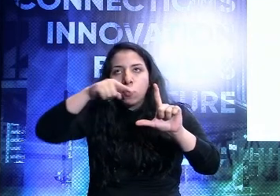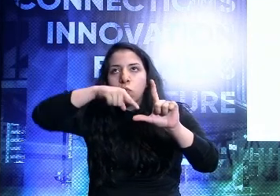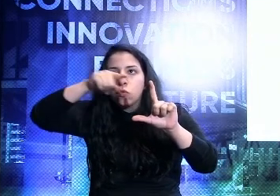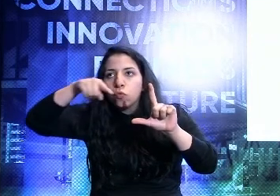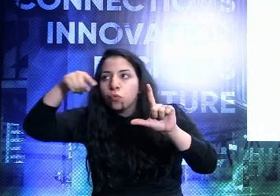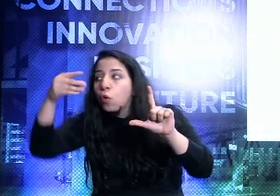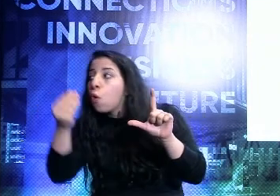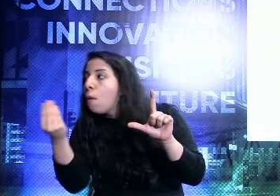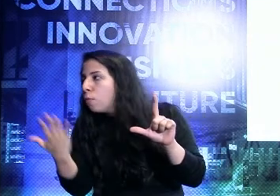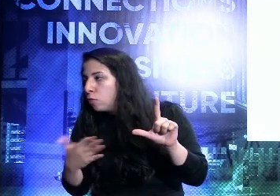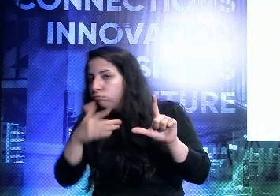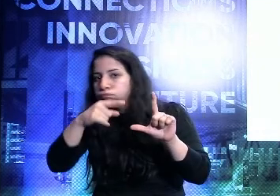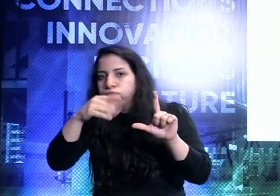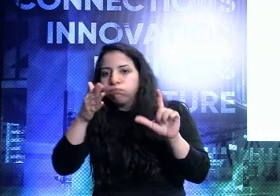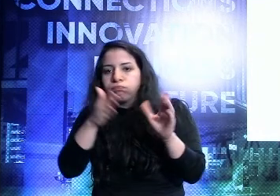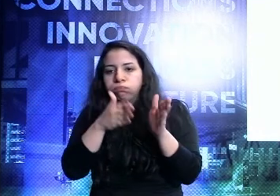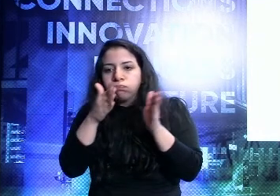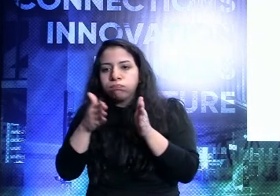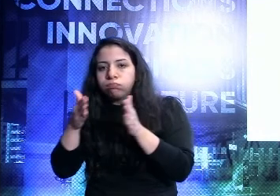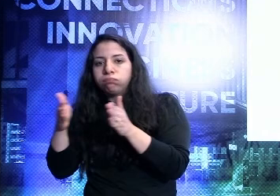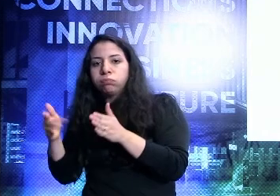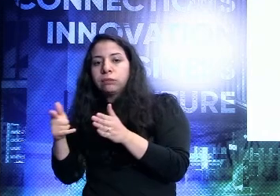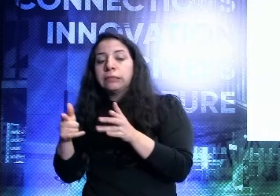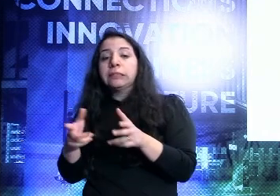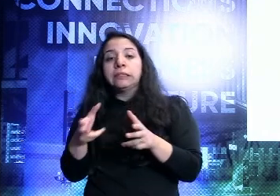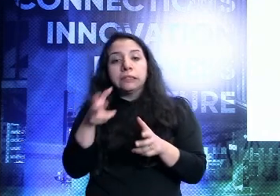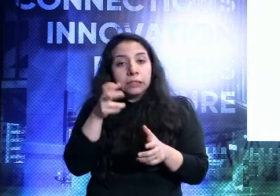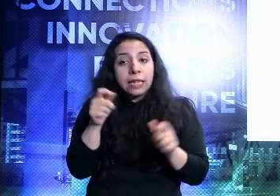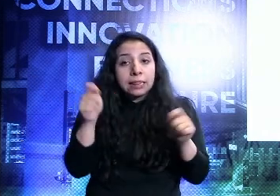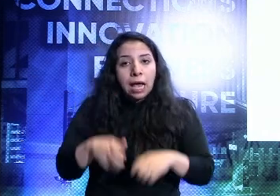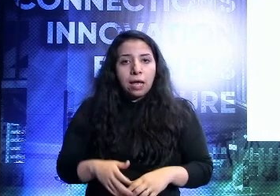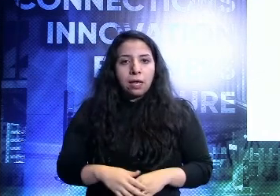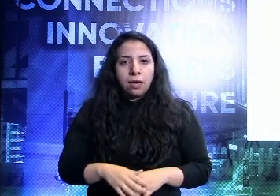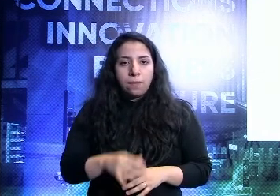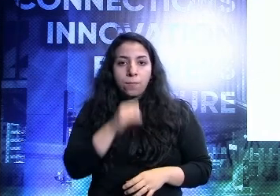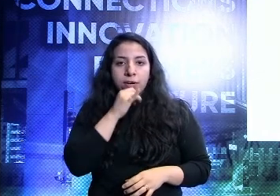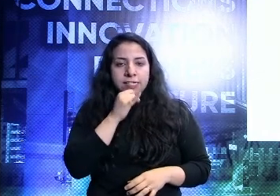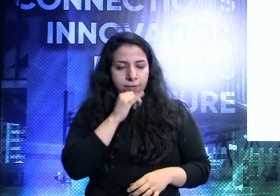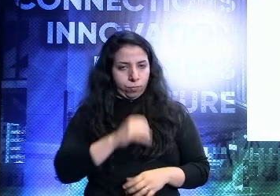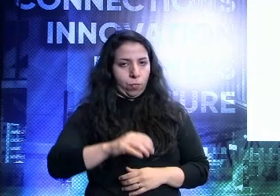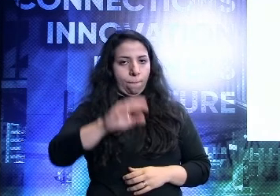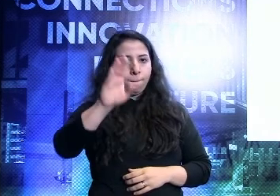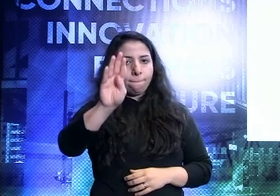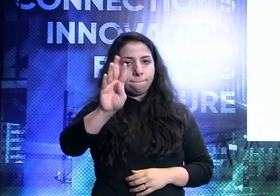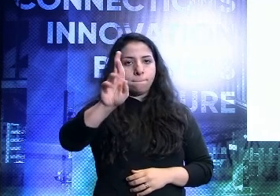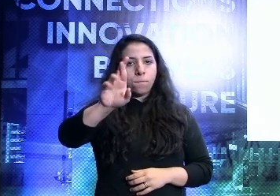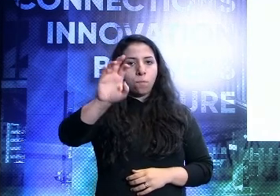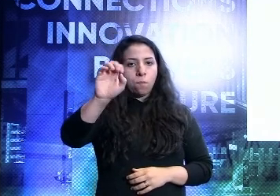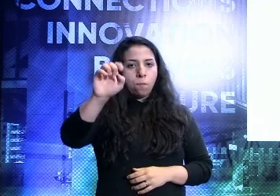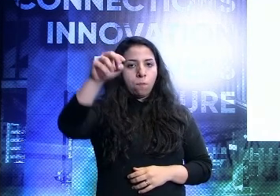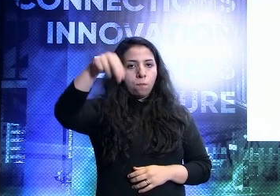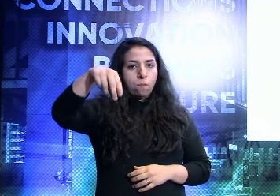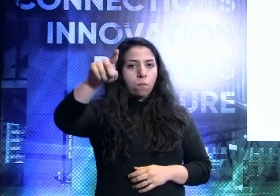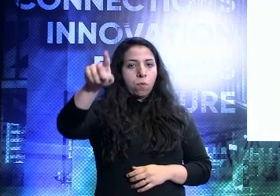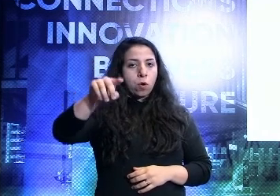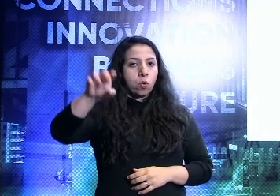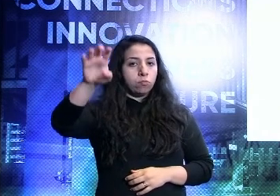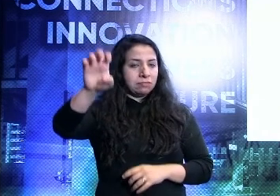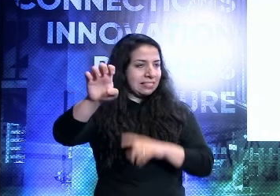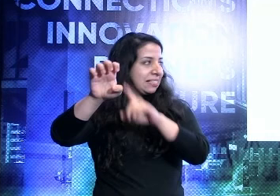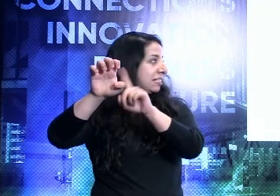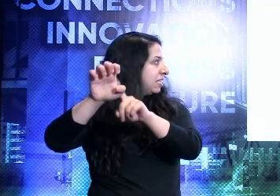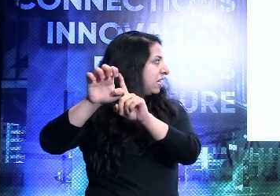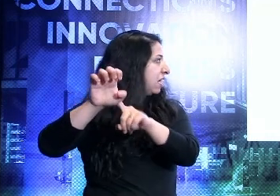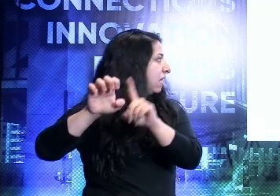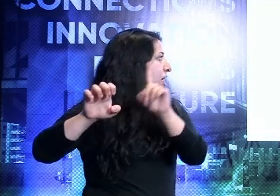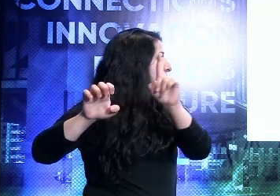gerencial. Você consegue dizer assim, ó, cara, aqui ó, o bronze, que é esse enferrujadinho, era uma coisa tipo faixa